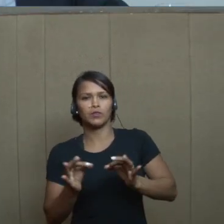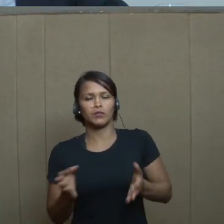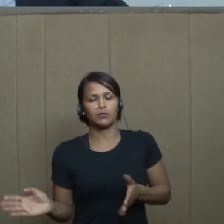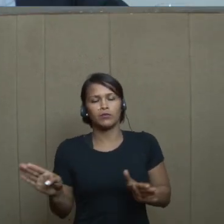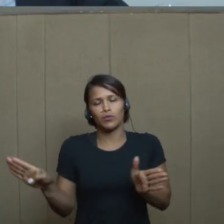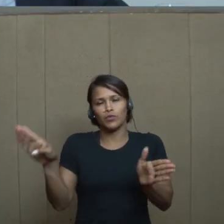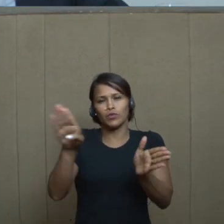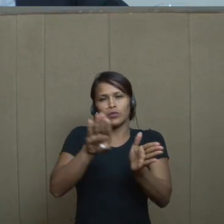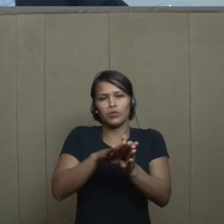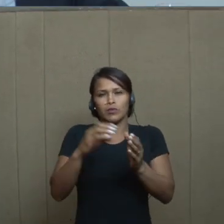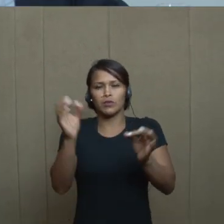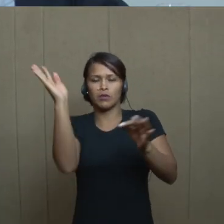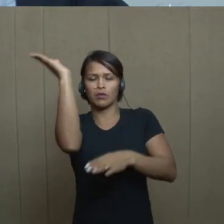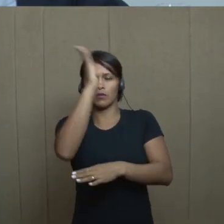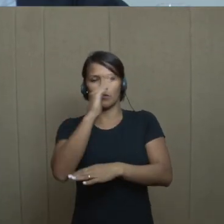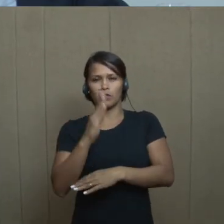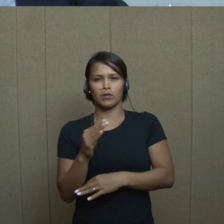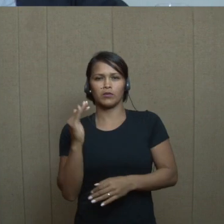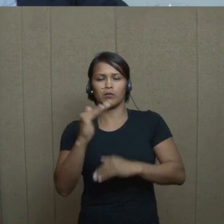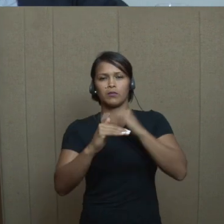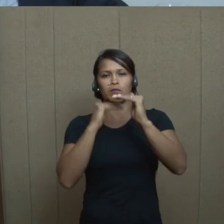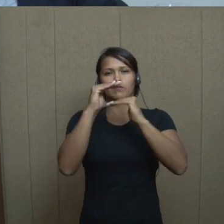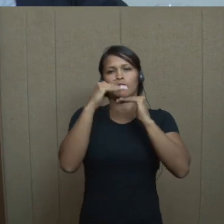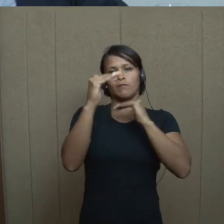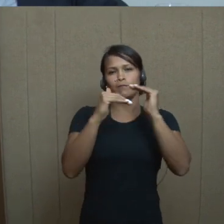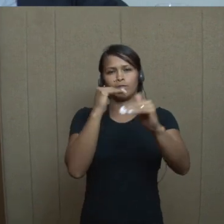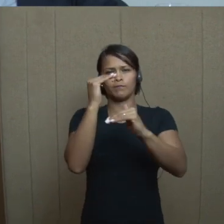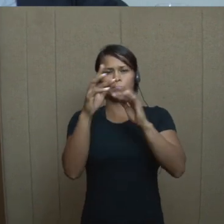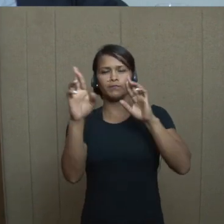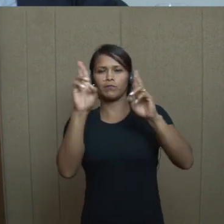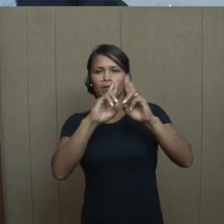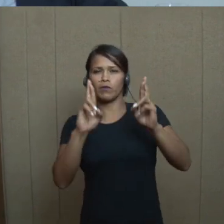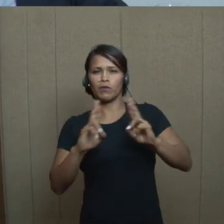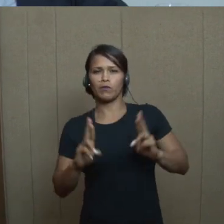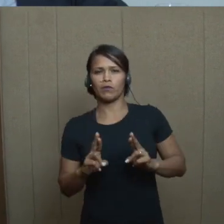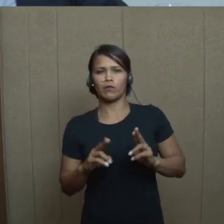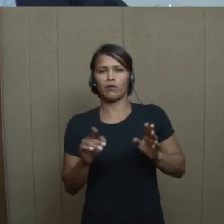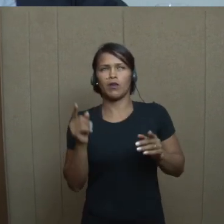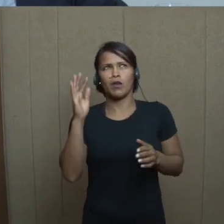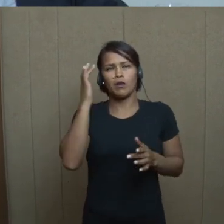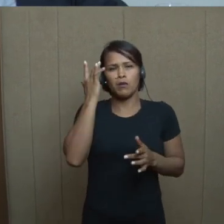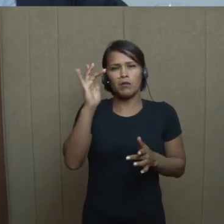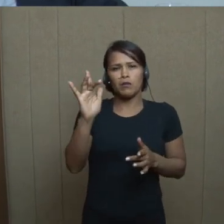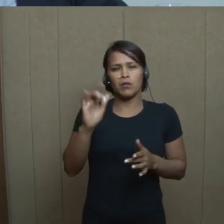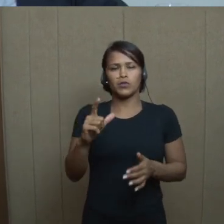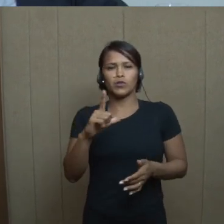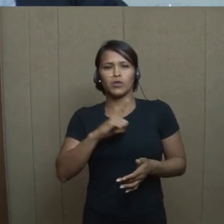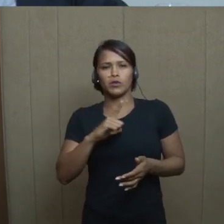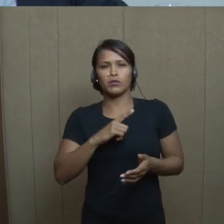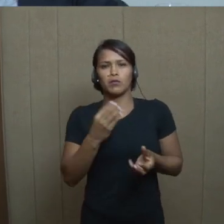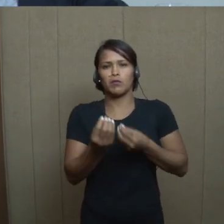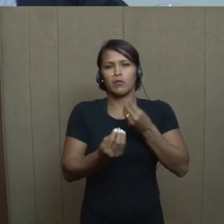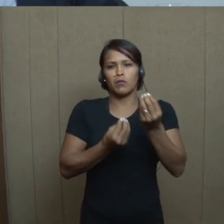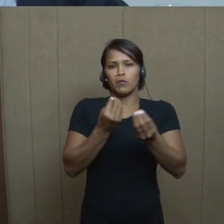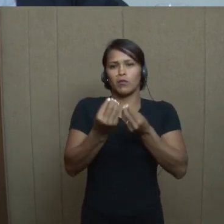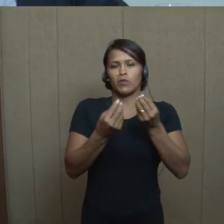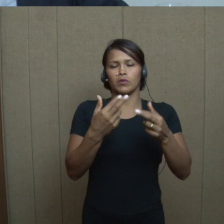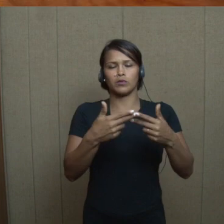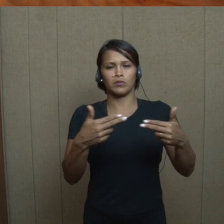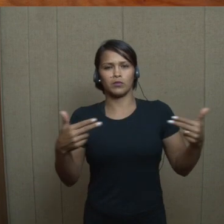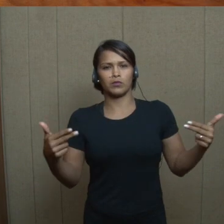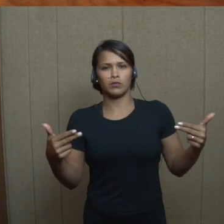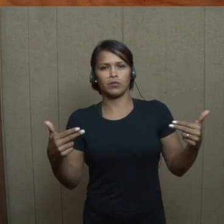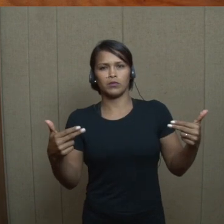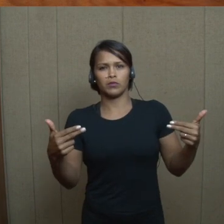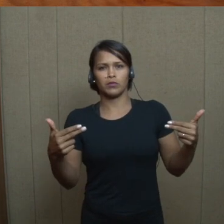grande oportunidade para desenvolver as nossas relações. Eu acho que nós temos muitos elementos que nós